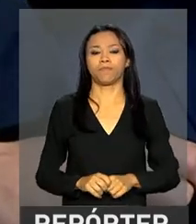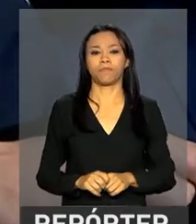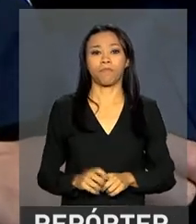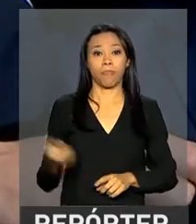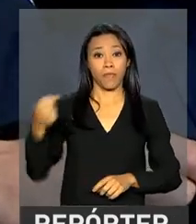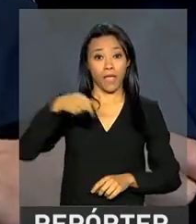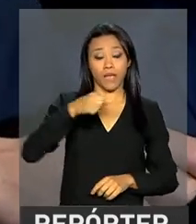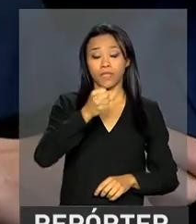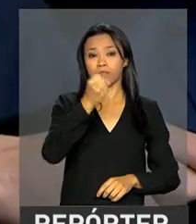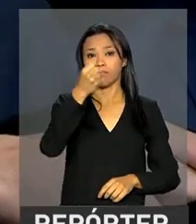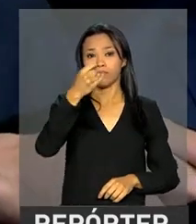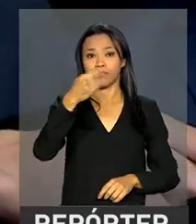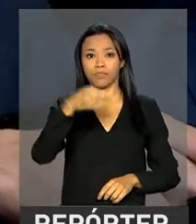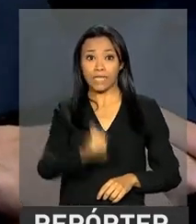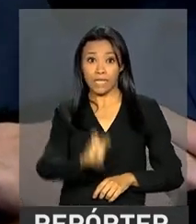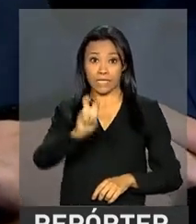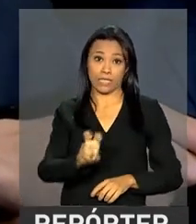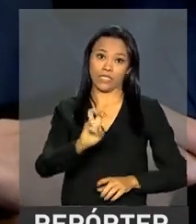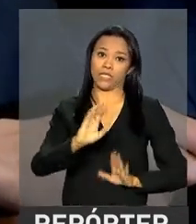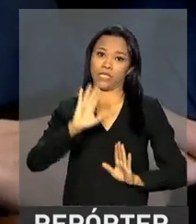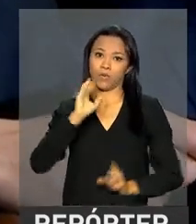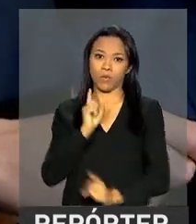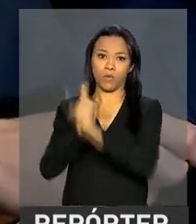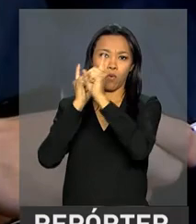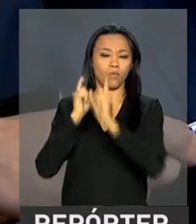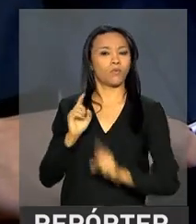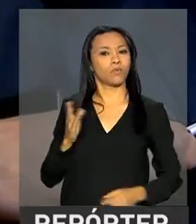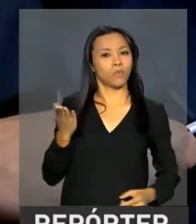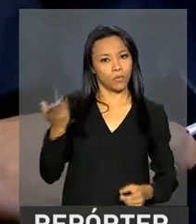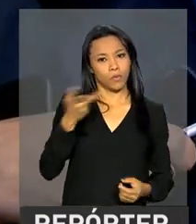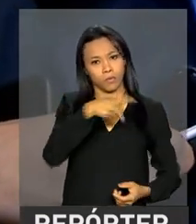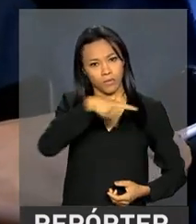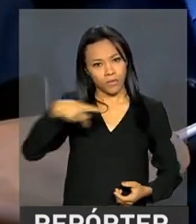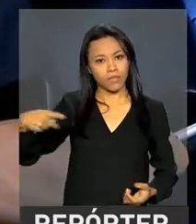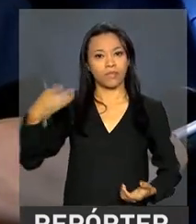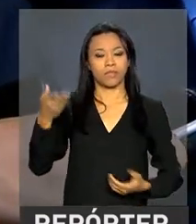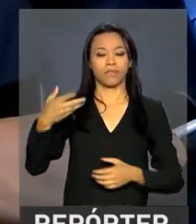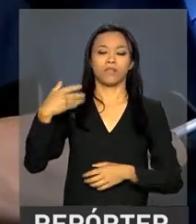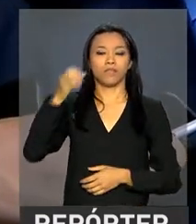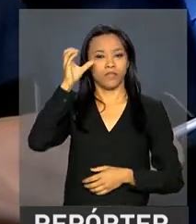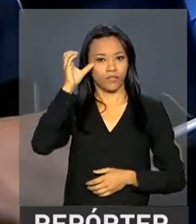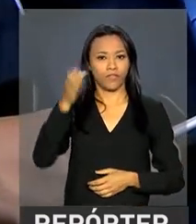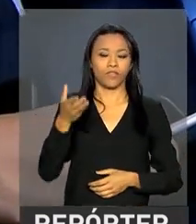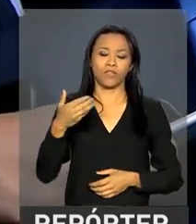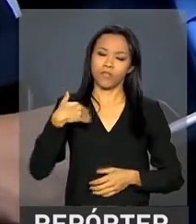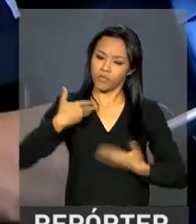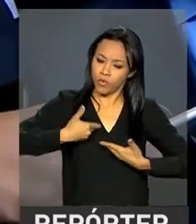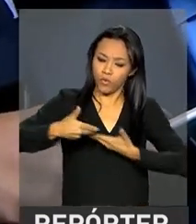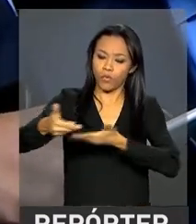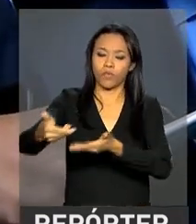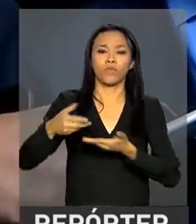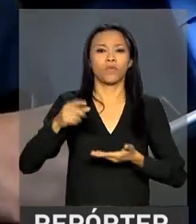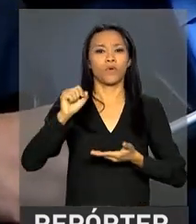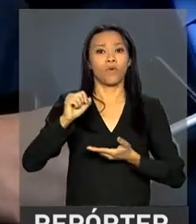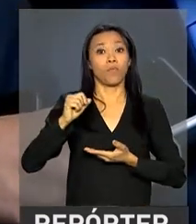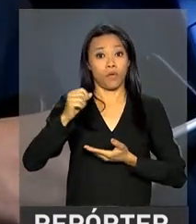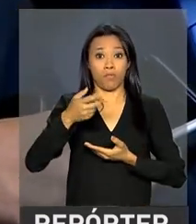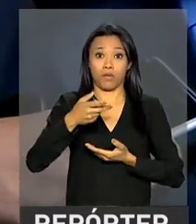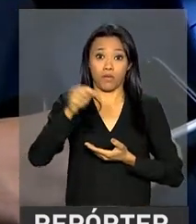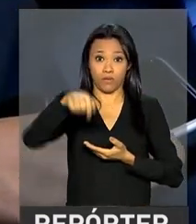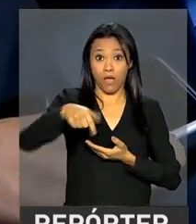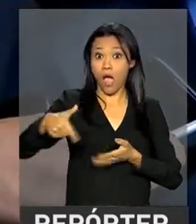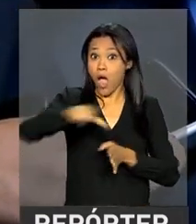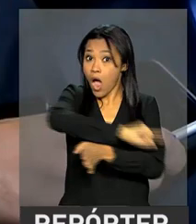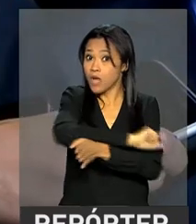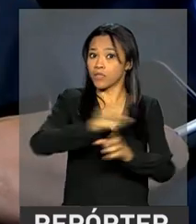Esta é a quinta vez que eu me encontro com o presidente Xi Jinping, não é? Ele teve a delicadeza institucional de convidar-me para uma visita de Estado antes